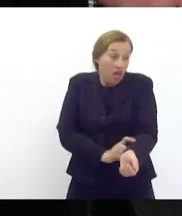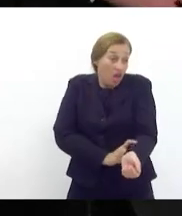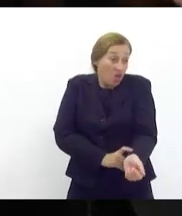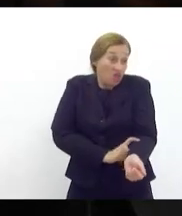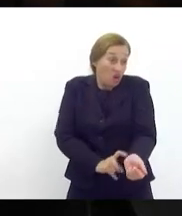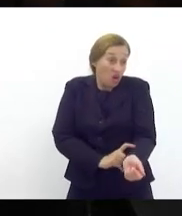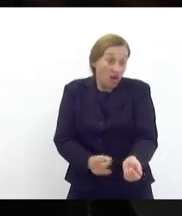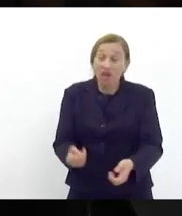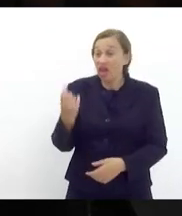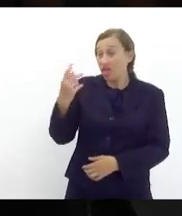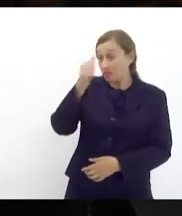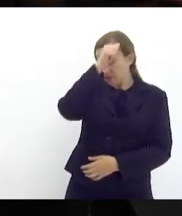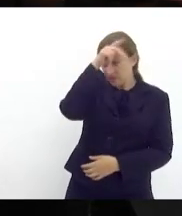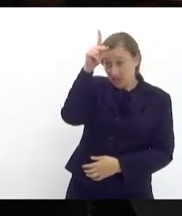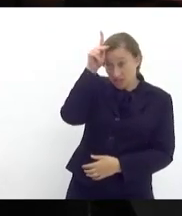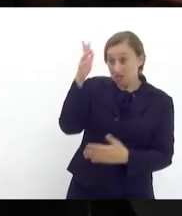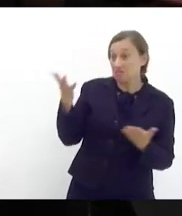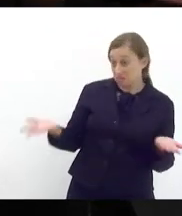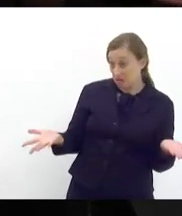desprefeitinho